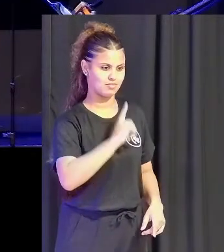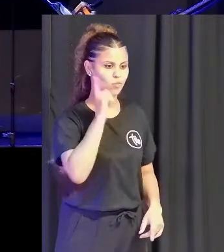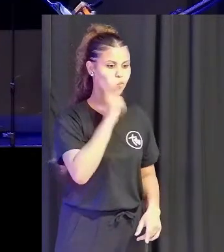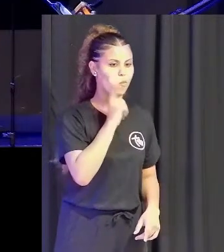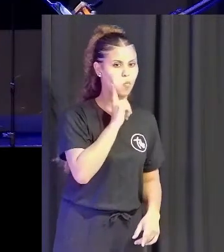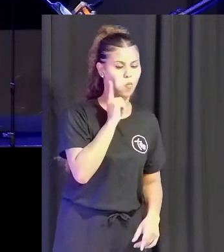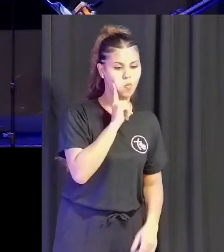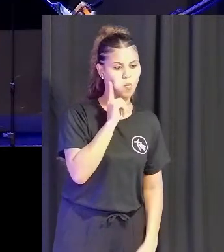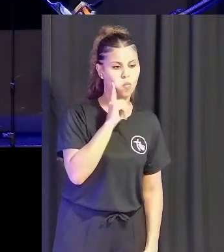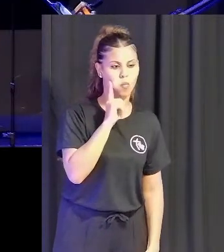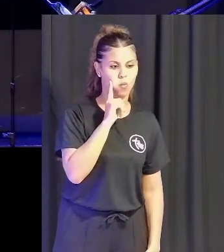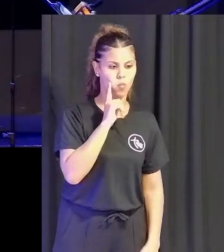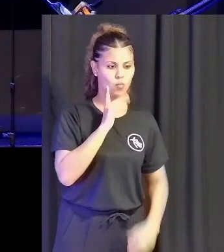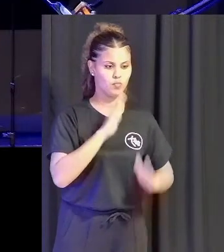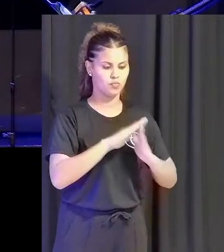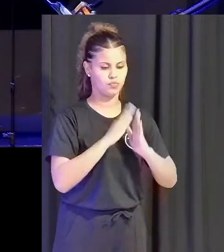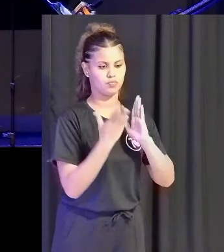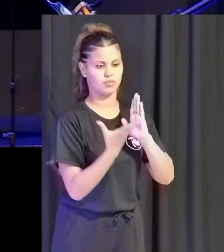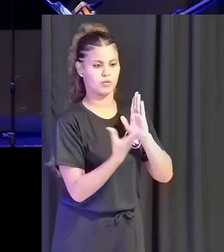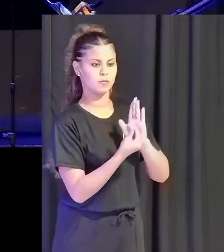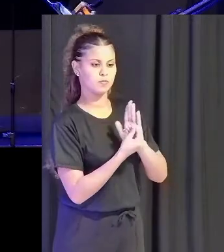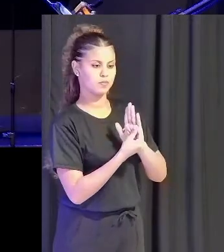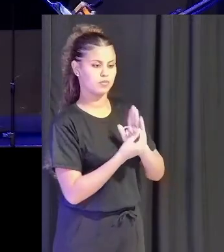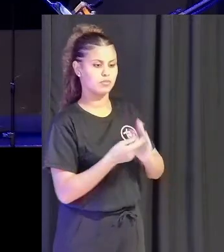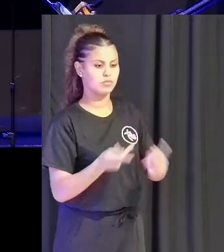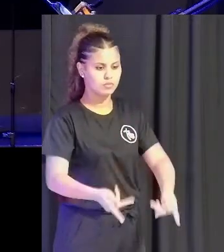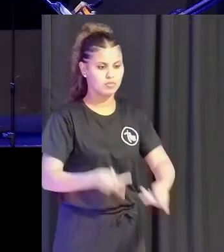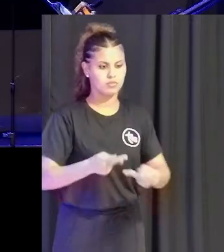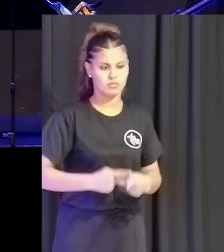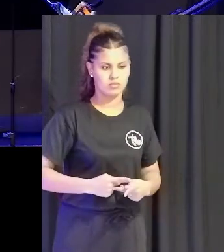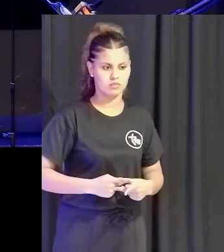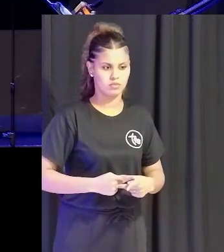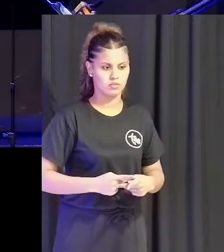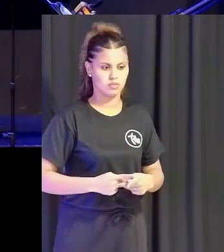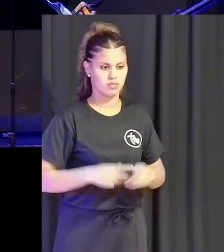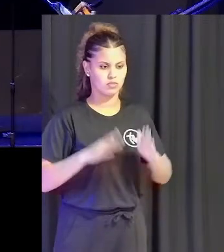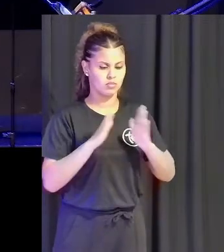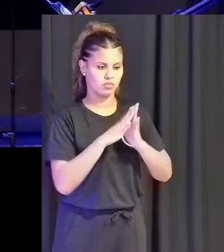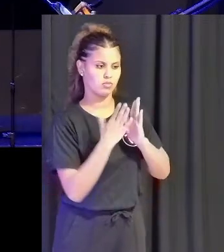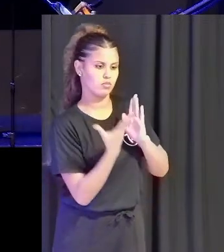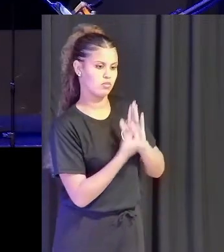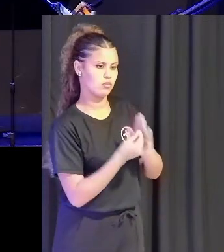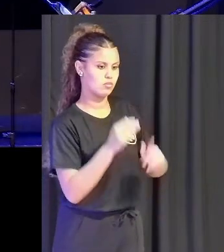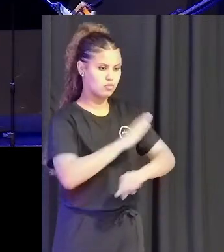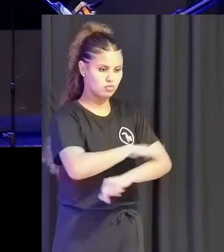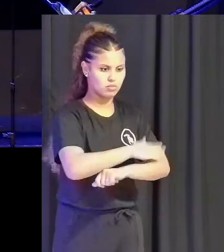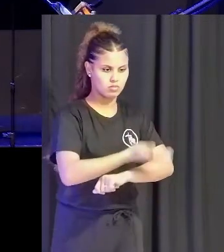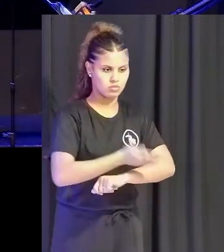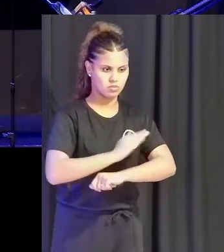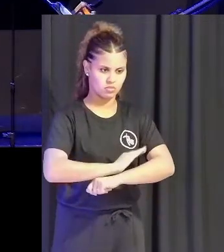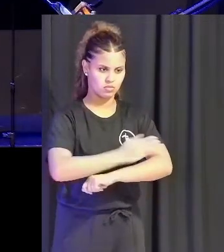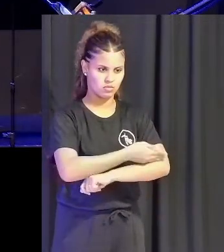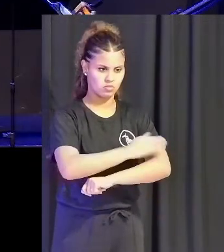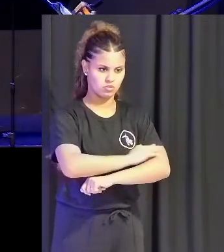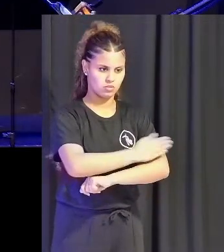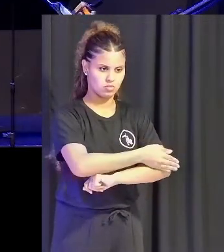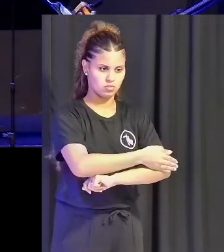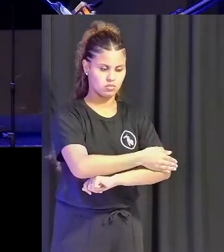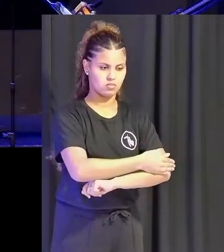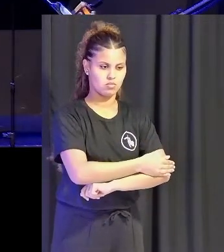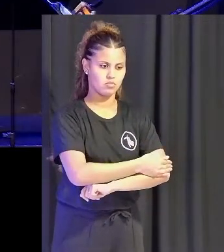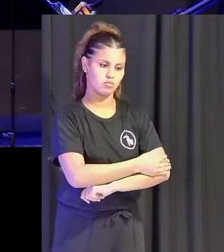igreja batista de Sapucaia do Sul. Então, com esses grupos, a gente busca ajudar as igrejas com